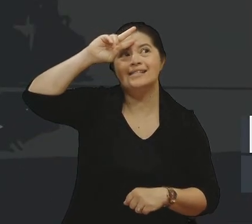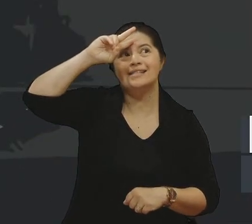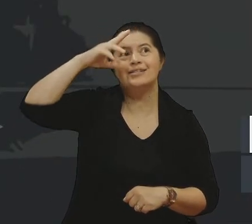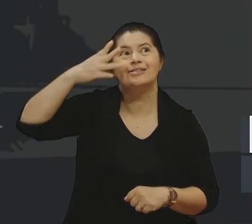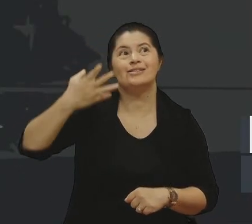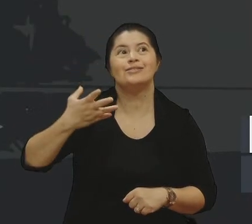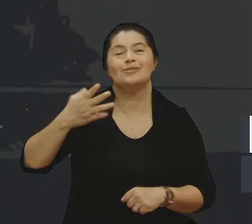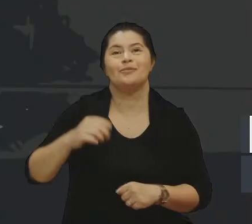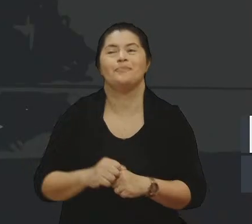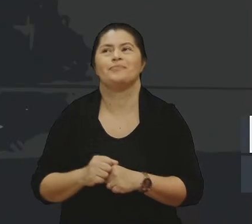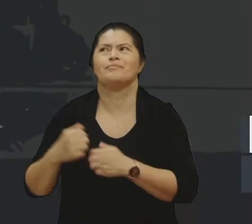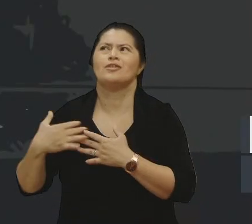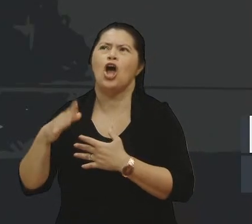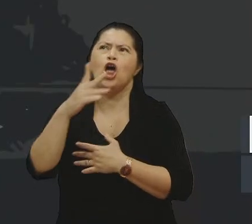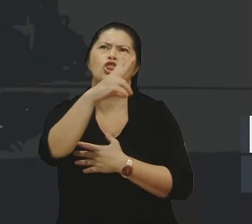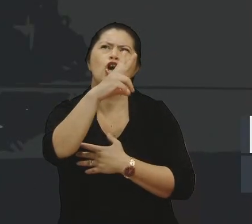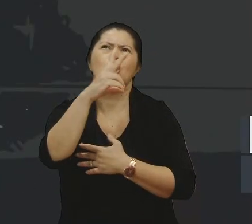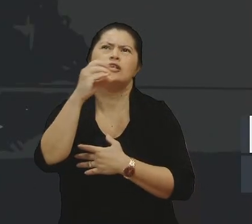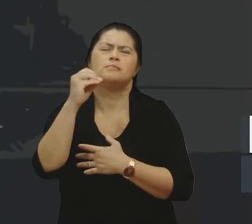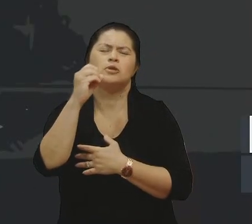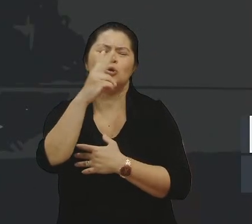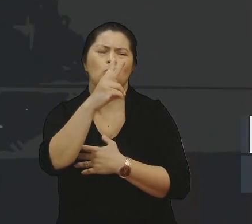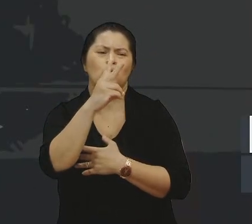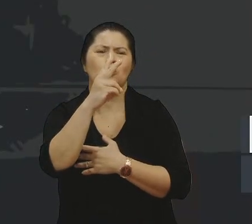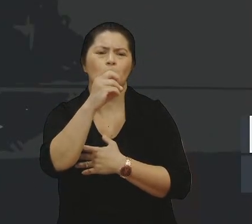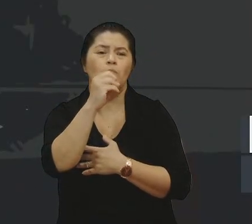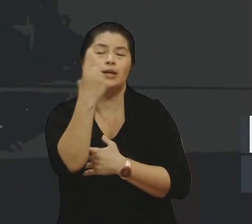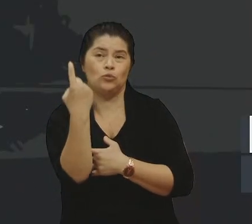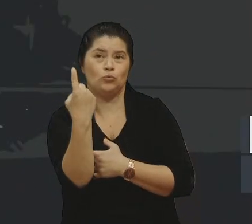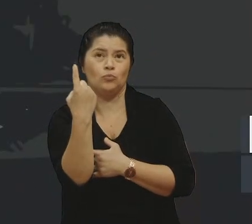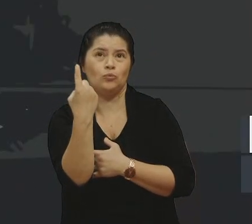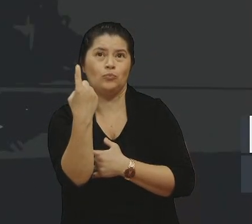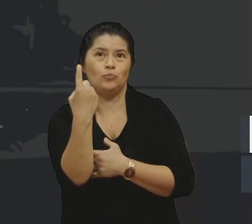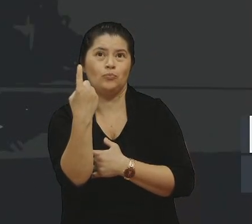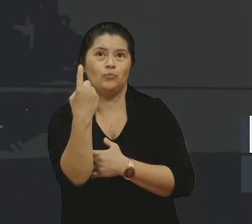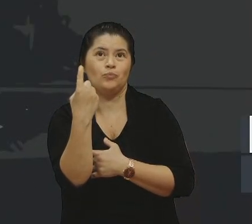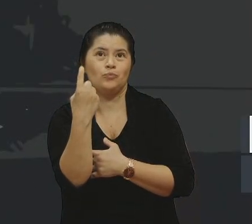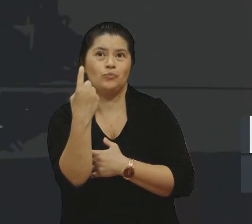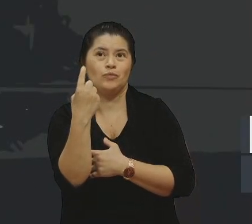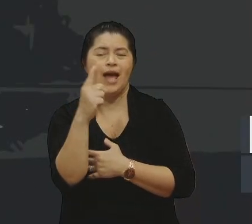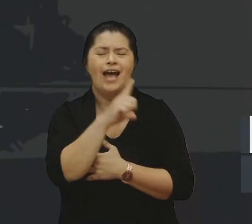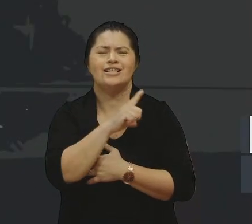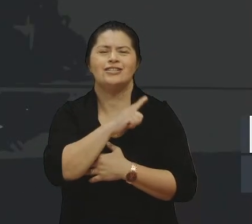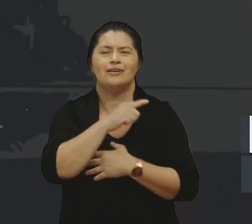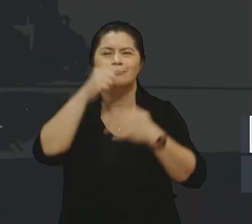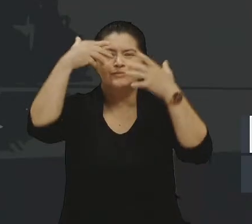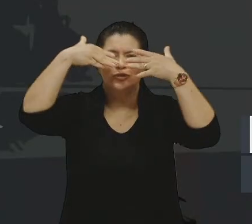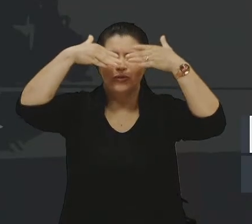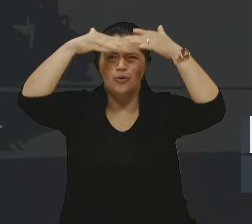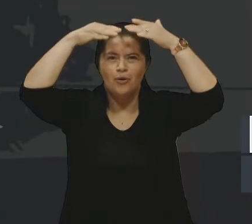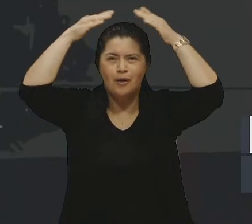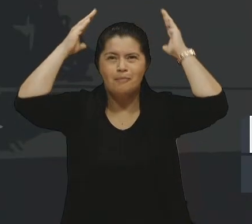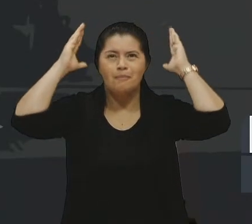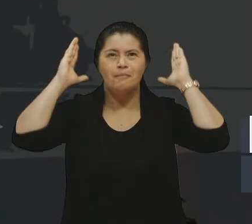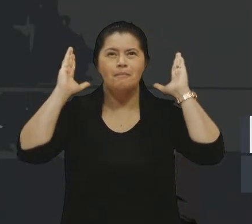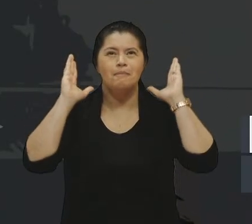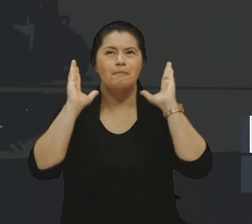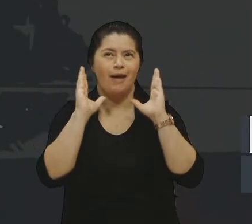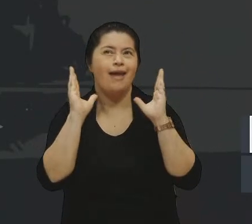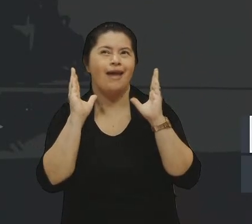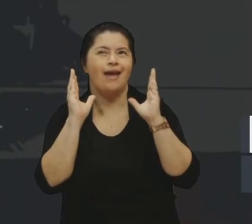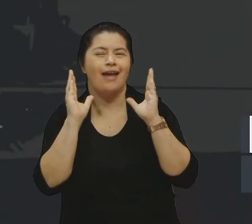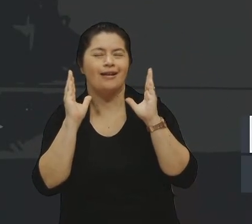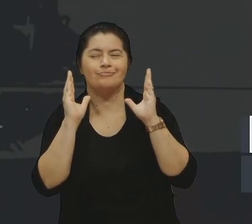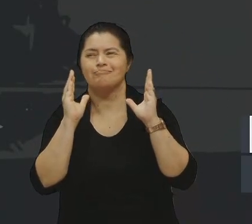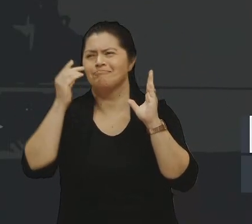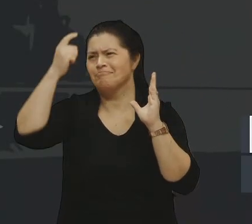de 2001. Naquela época, acreditem vocês, eu tinha um cabelo volumoso, usava um tupete com gel, que na época era o que tinha de melhor, assim,